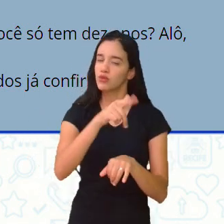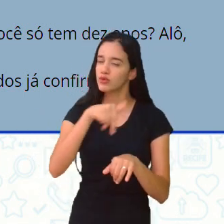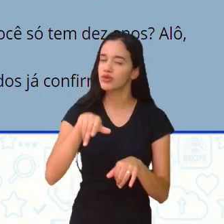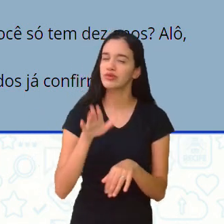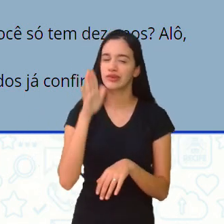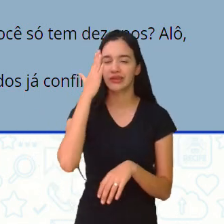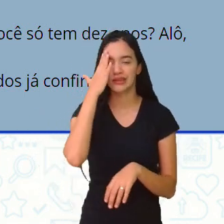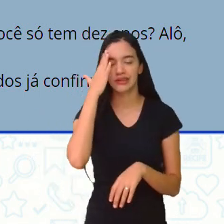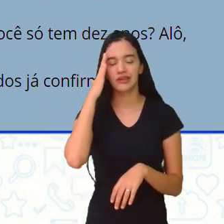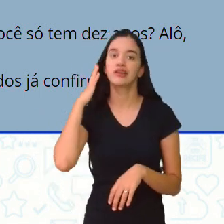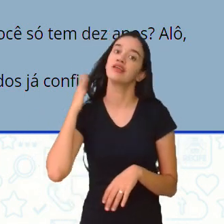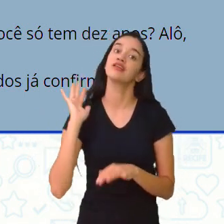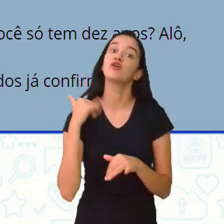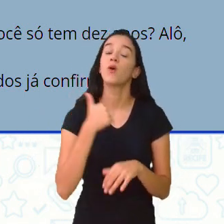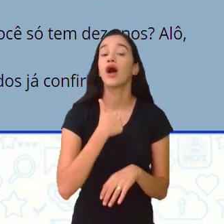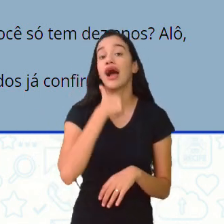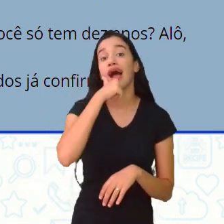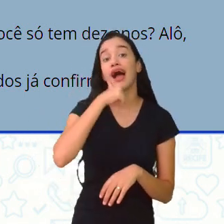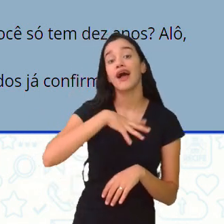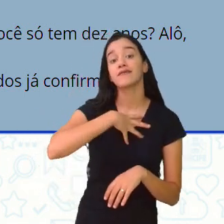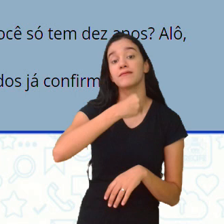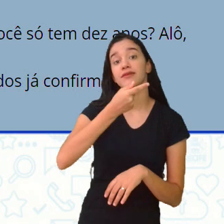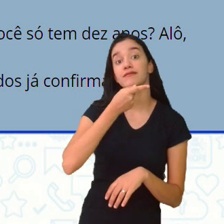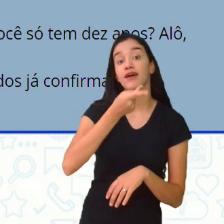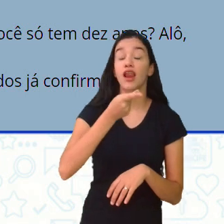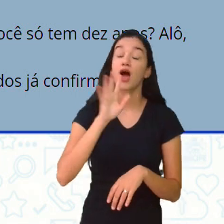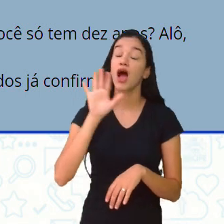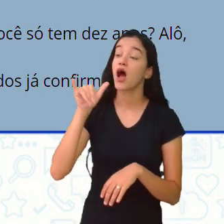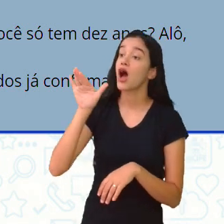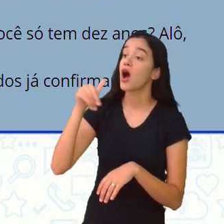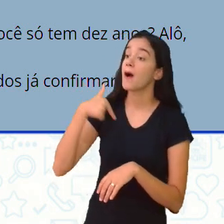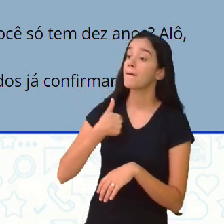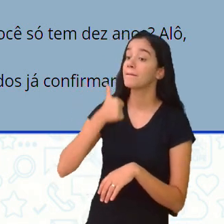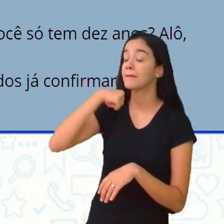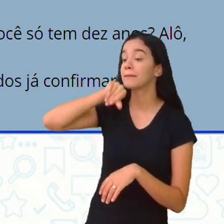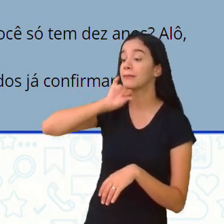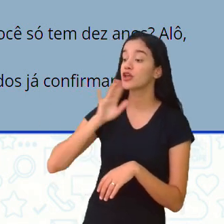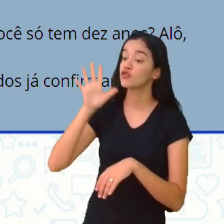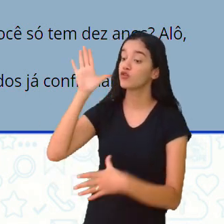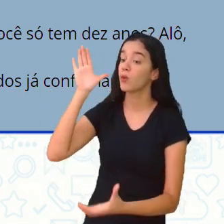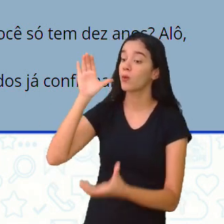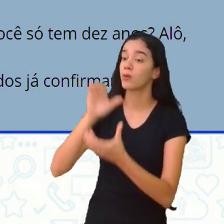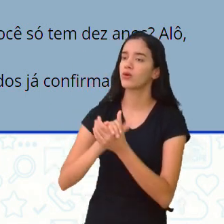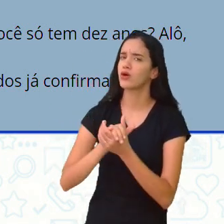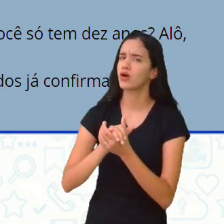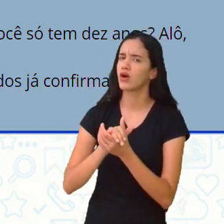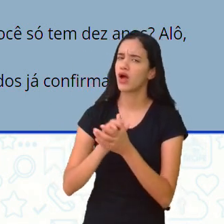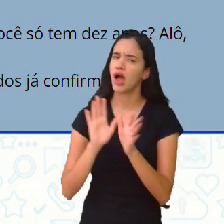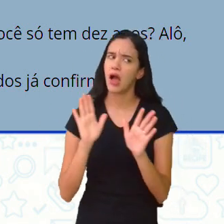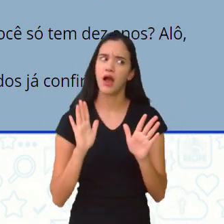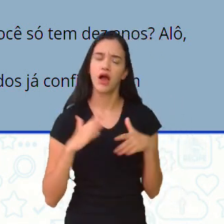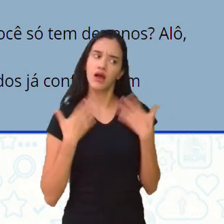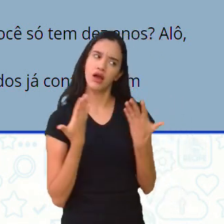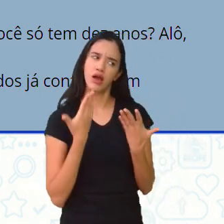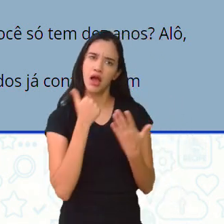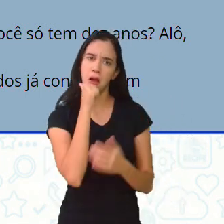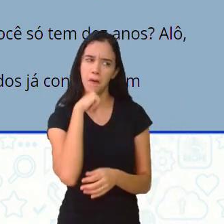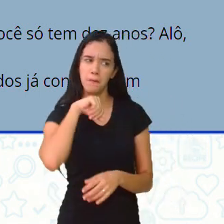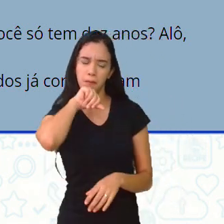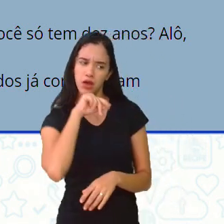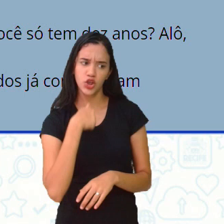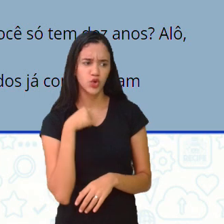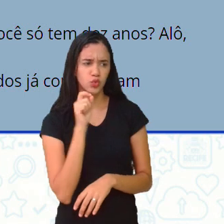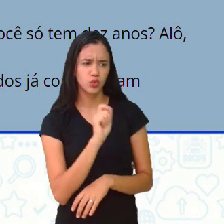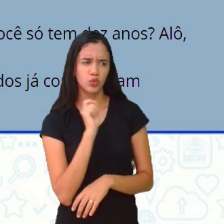certeza. Então, a filha fala assim: mãe, vou me casar. Hã? Susto da mãe, né? Hã?